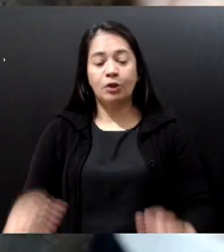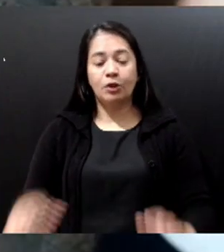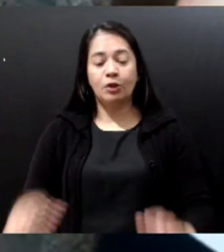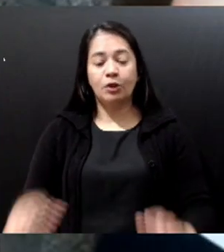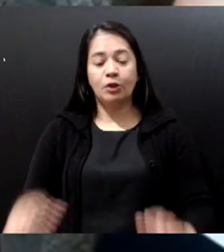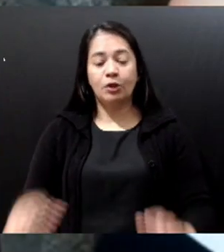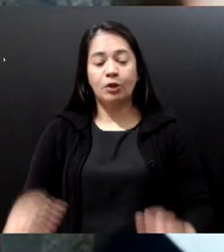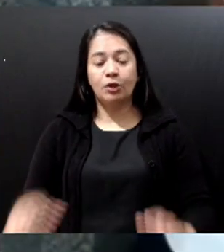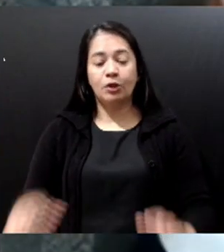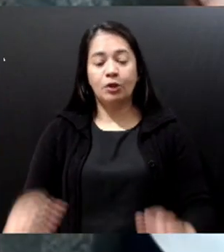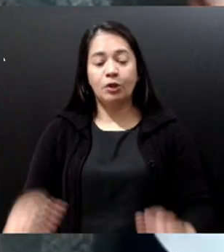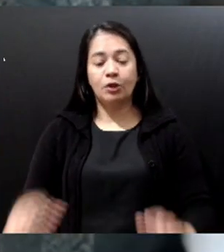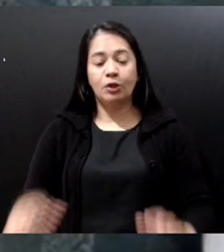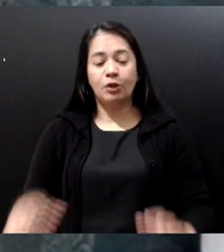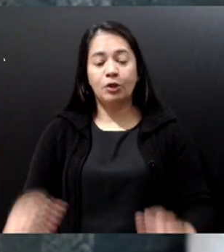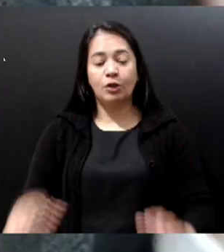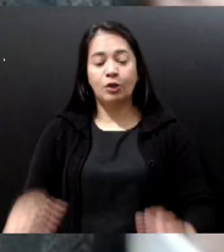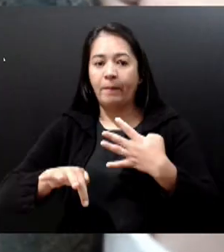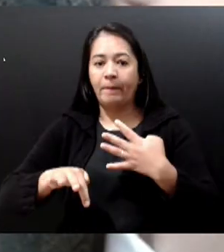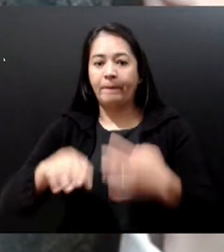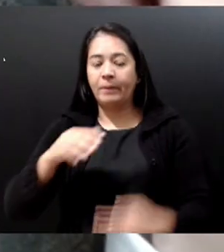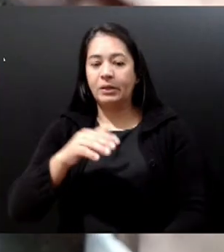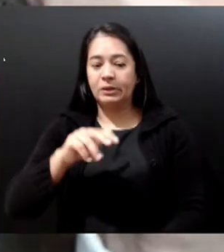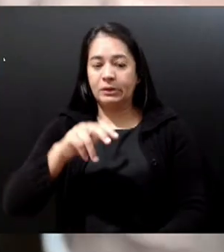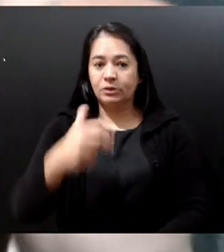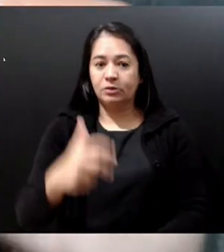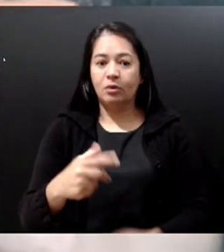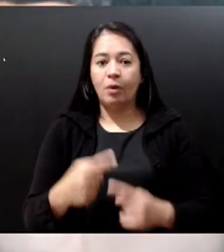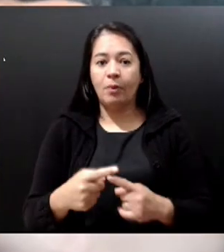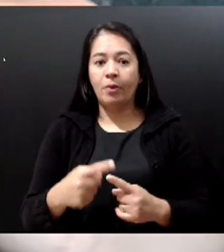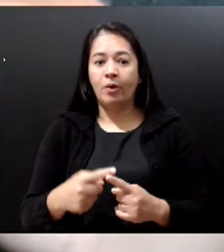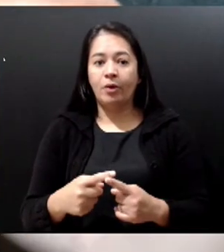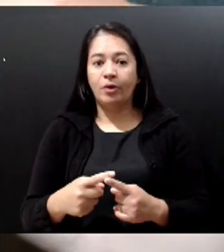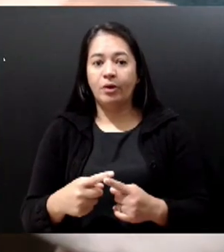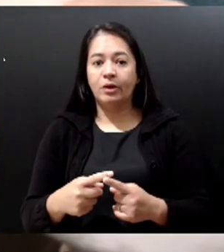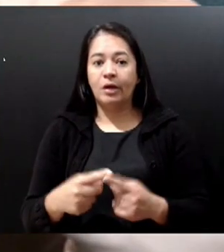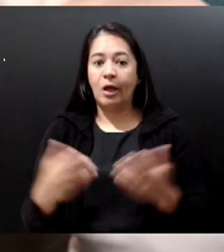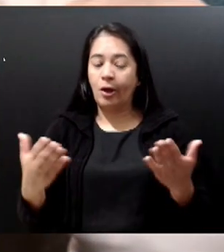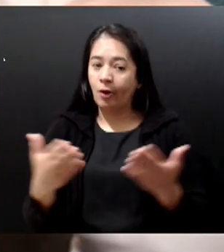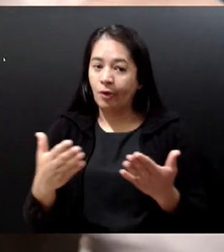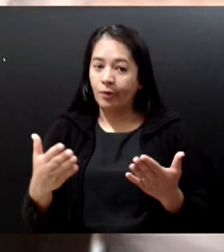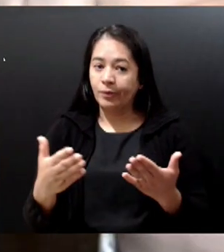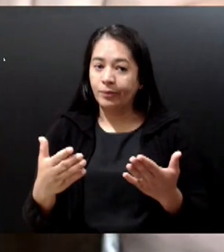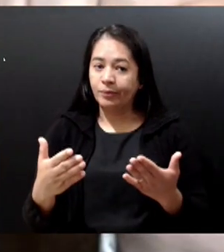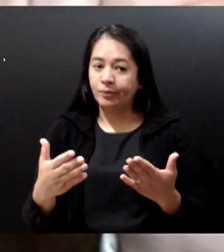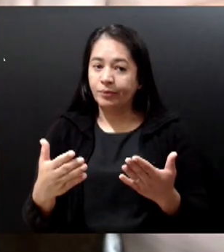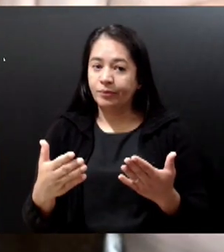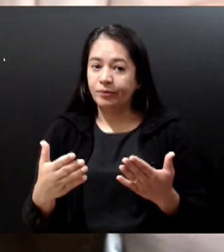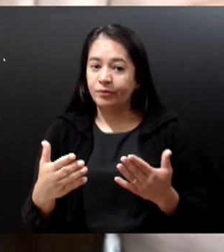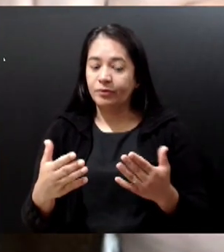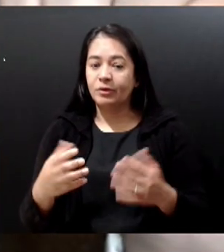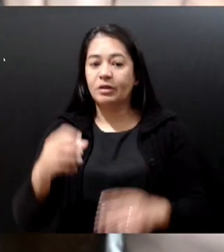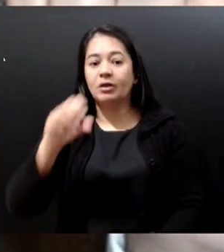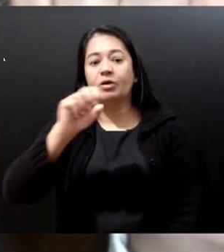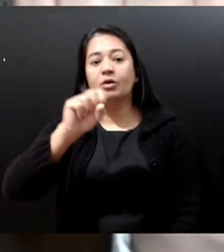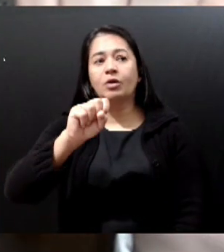Unidos aconteceu uma decisão agora, subiu o Supremo Corte dos Estados Unidos a proibição do